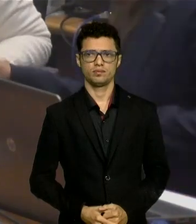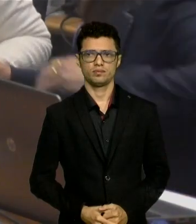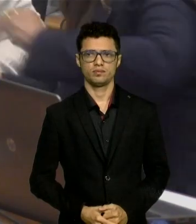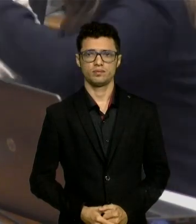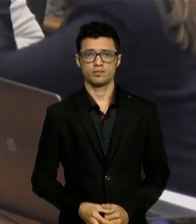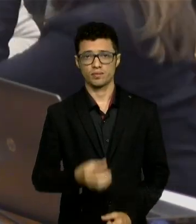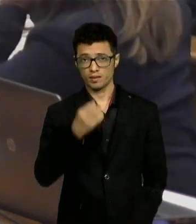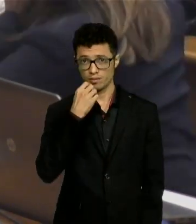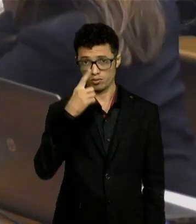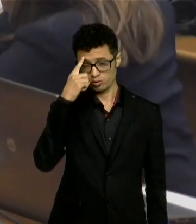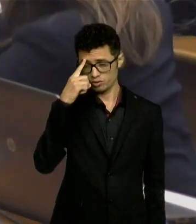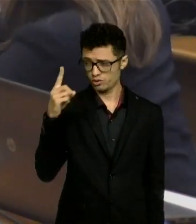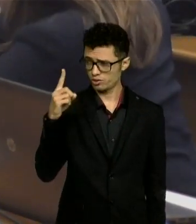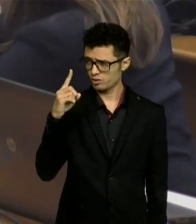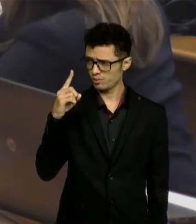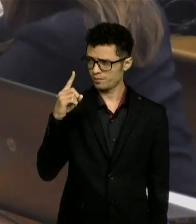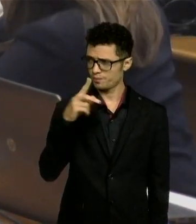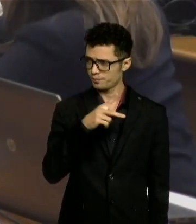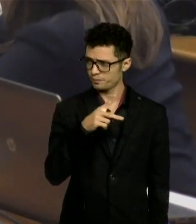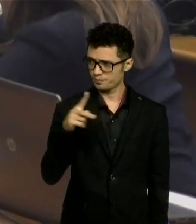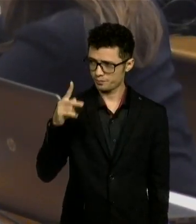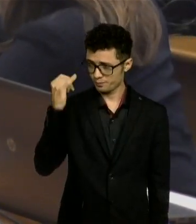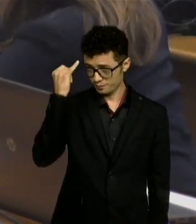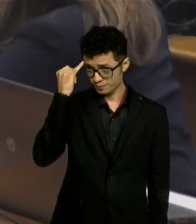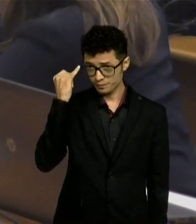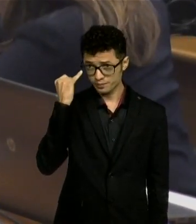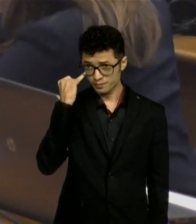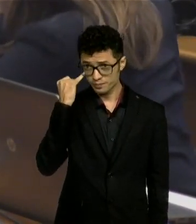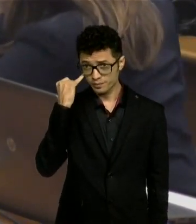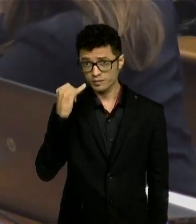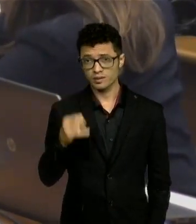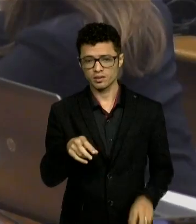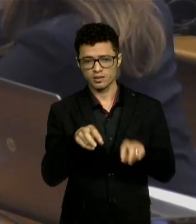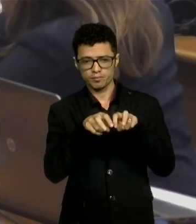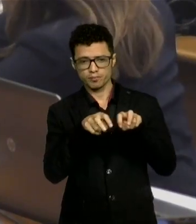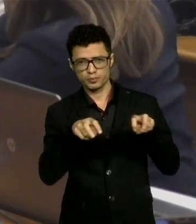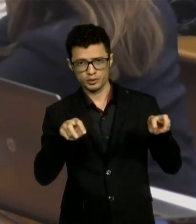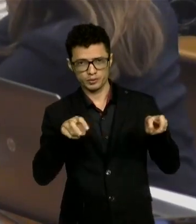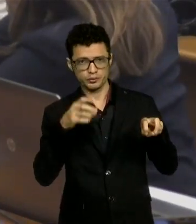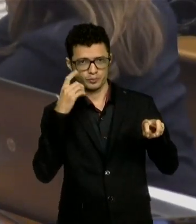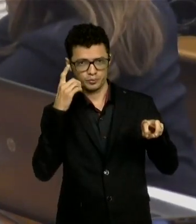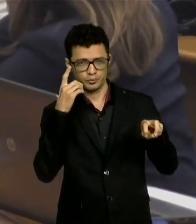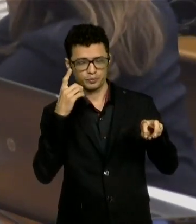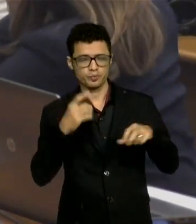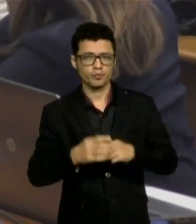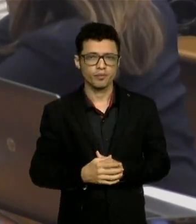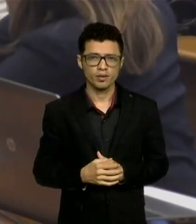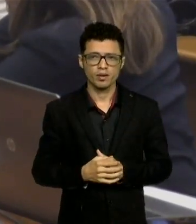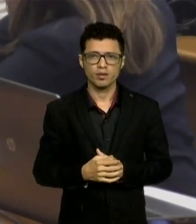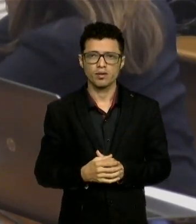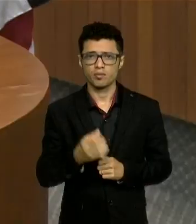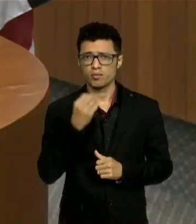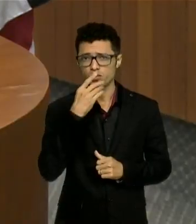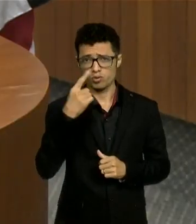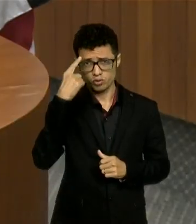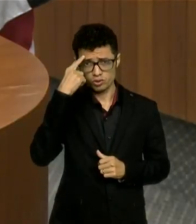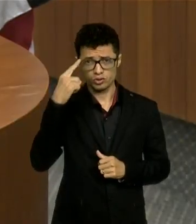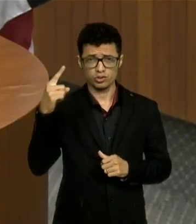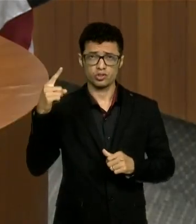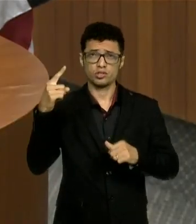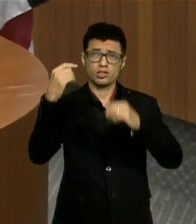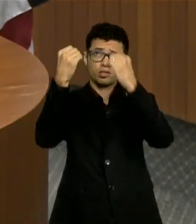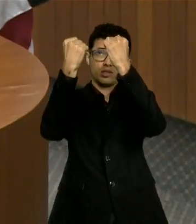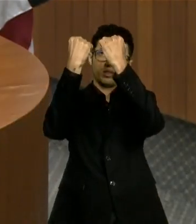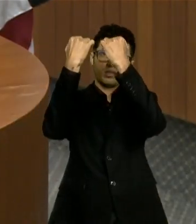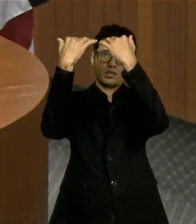Bom dia, presidente Iracema. Qual o cumprimento dos demais deputados que compõem a mesa? Bom dia, galeria de imprensa que